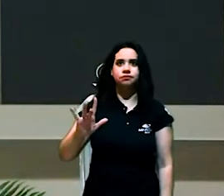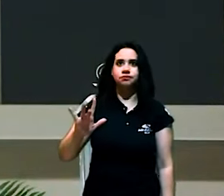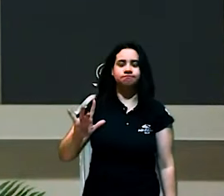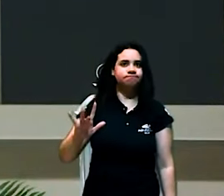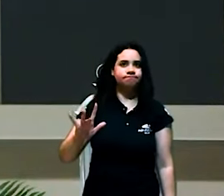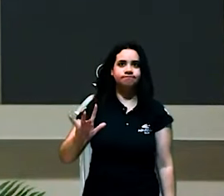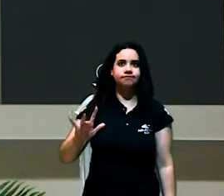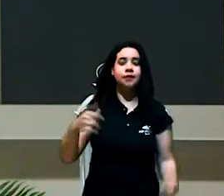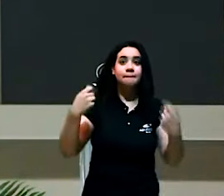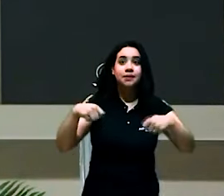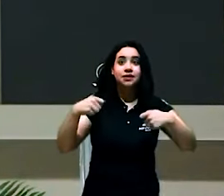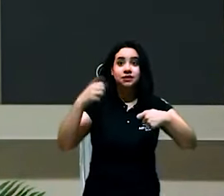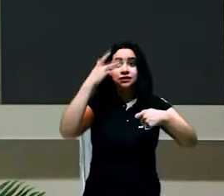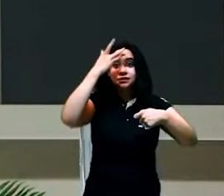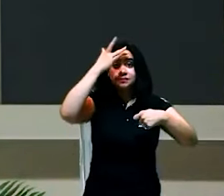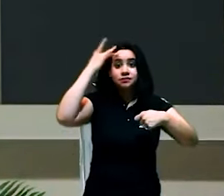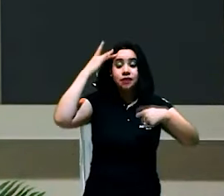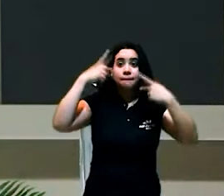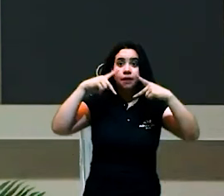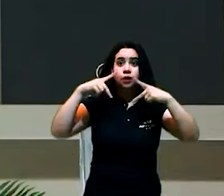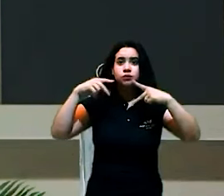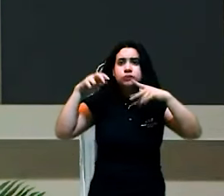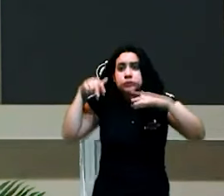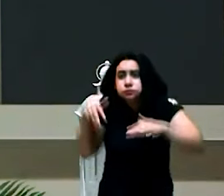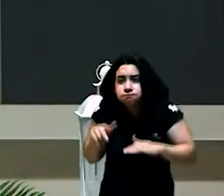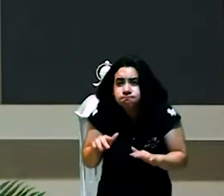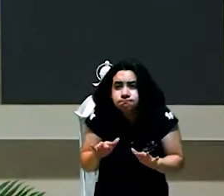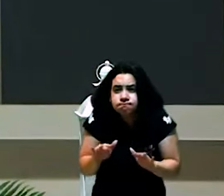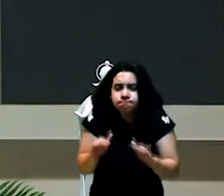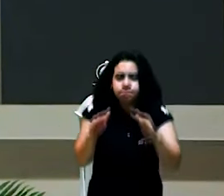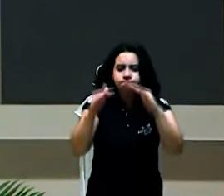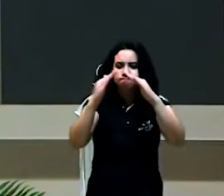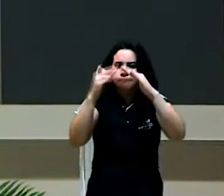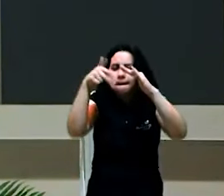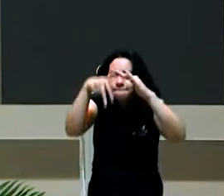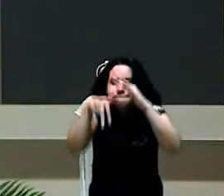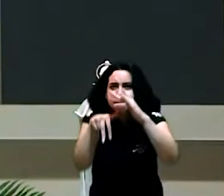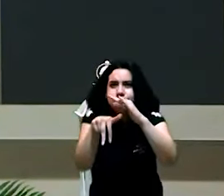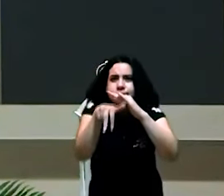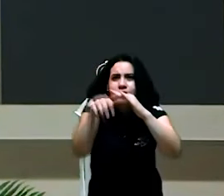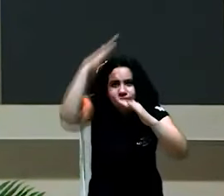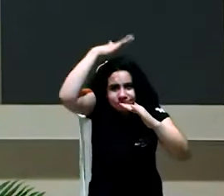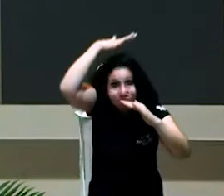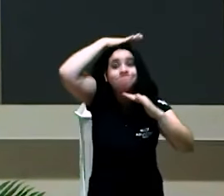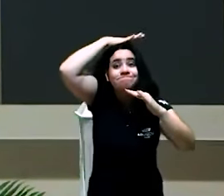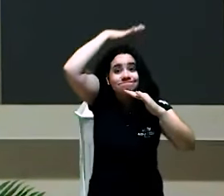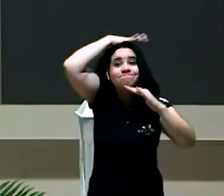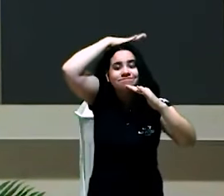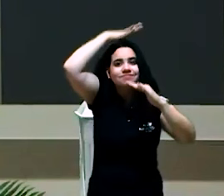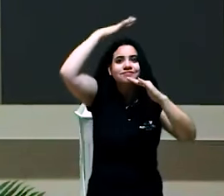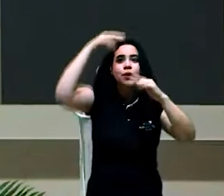para entrar, tinha que entrar meio cacundo também, meio abaixadinho, porque a cabeça dava em cima,